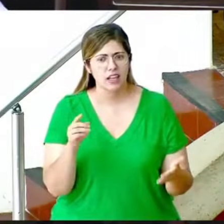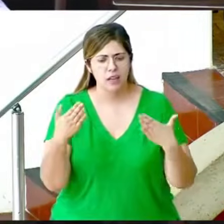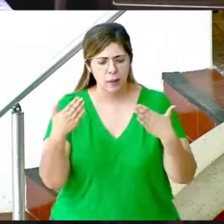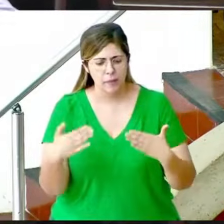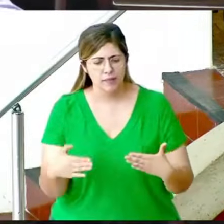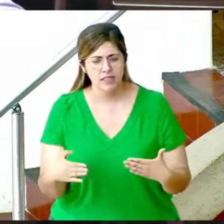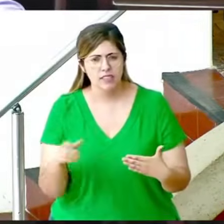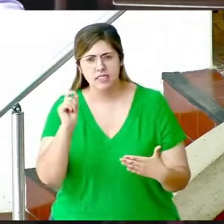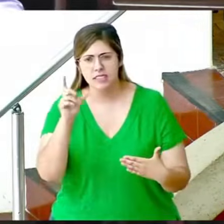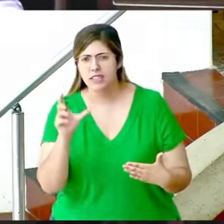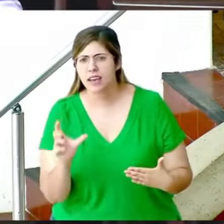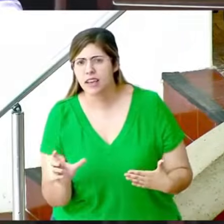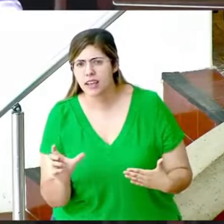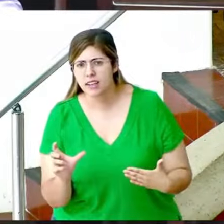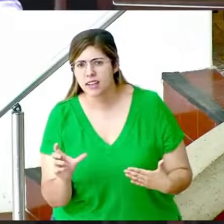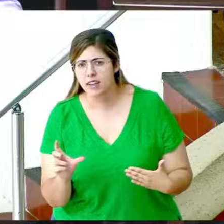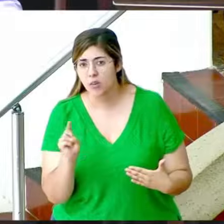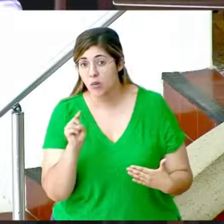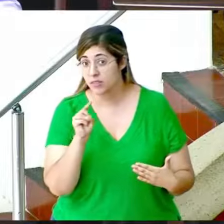É você?